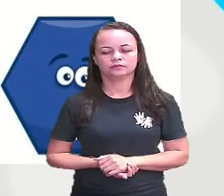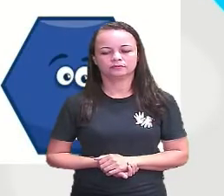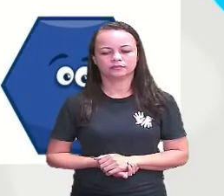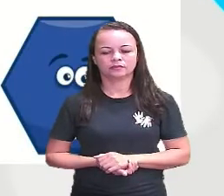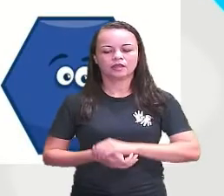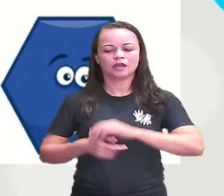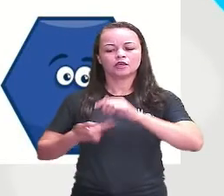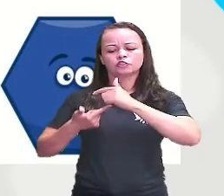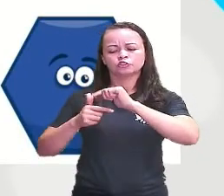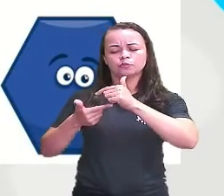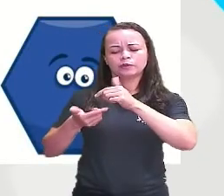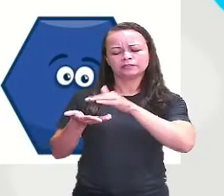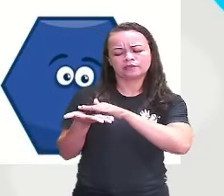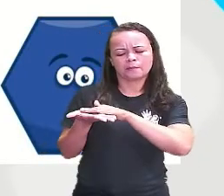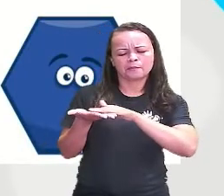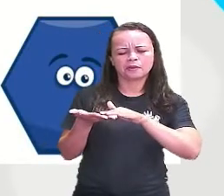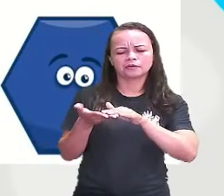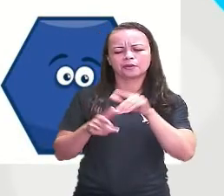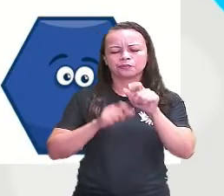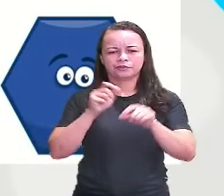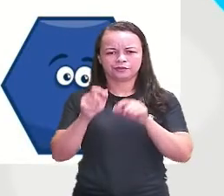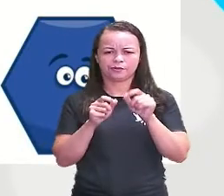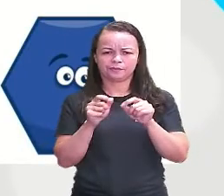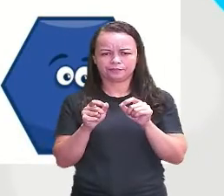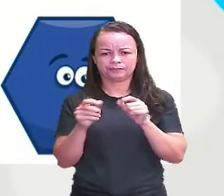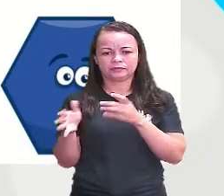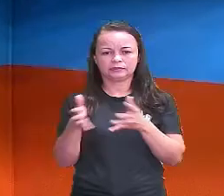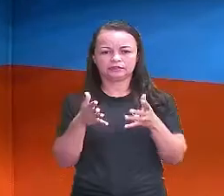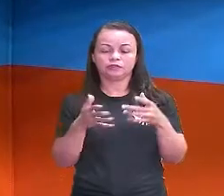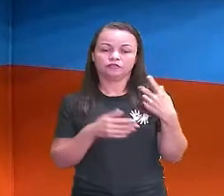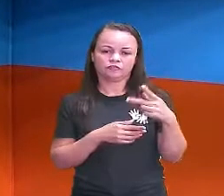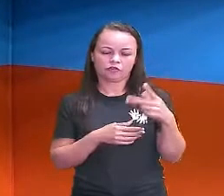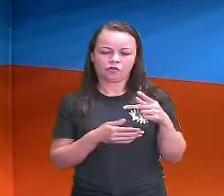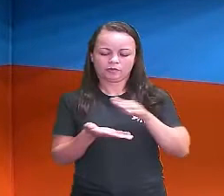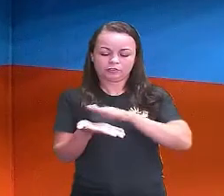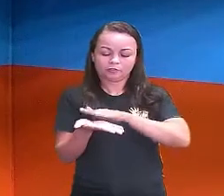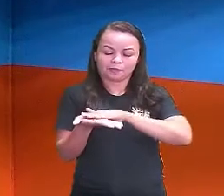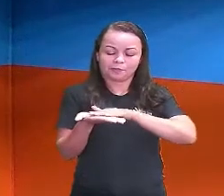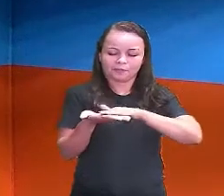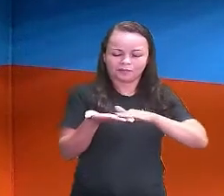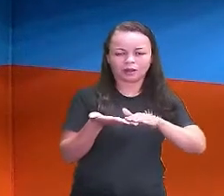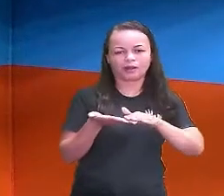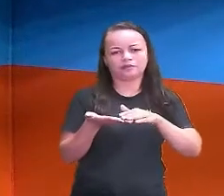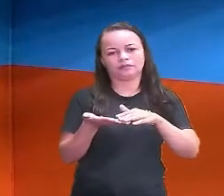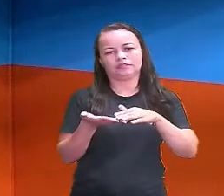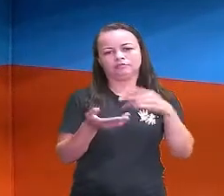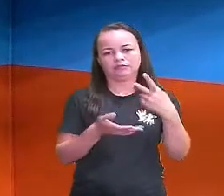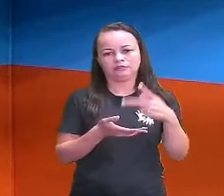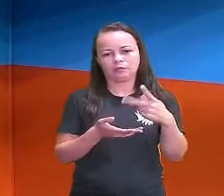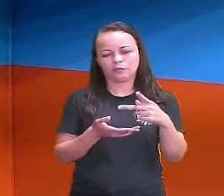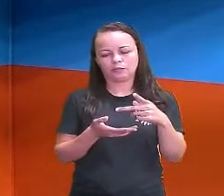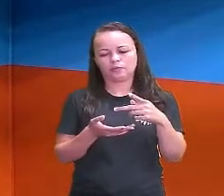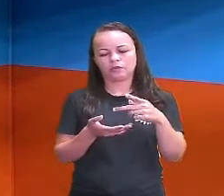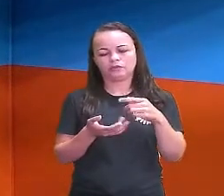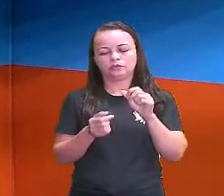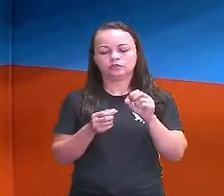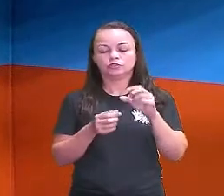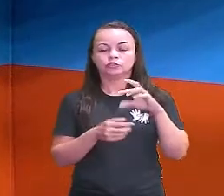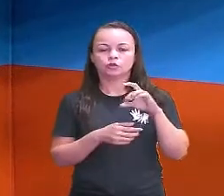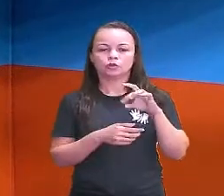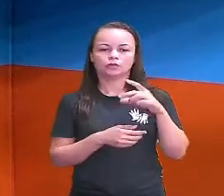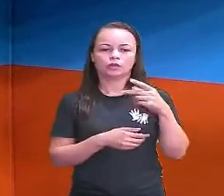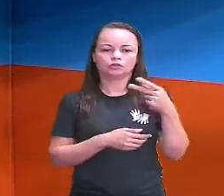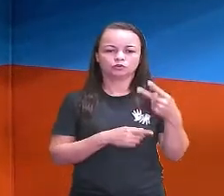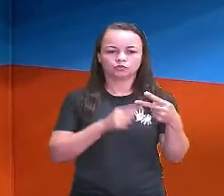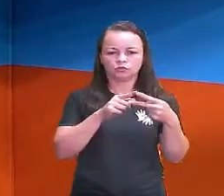as figuras geométricas planas? As formas planas, elas são representadas a partir de um plano e possuem apenas duas